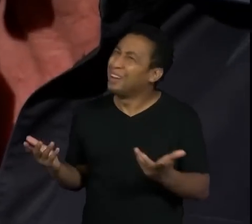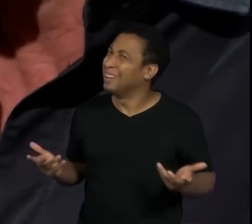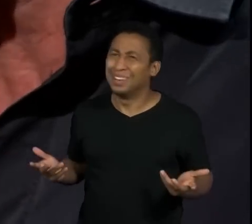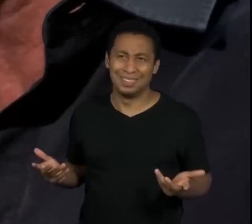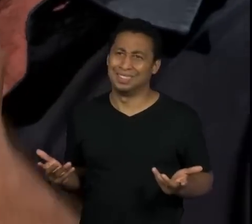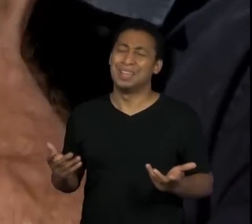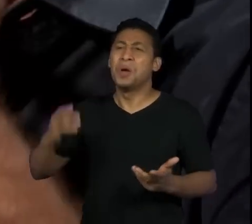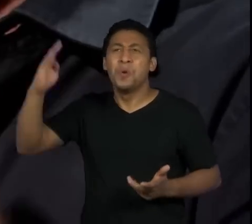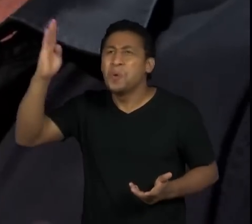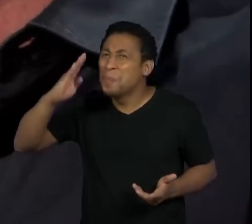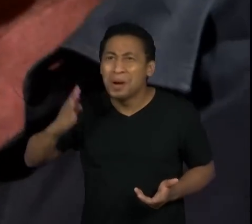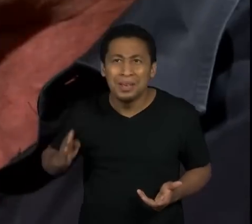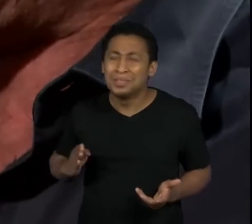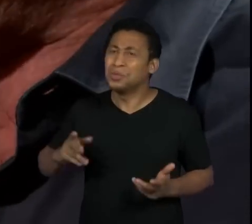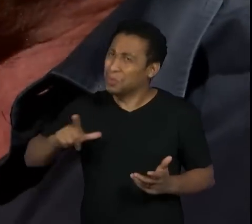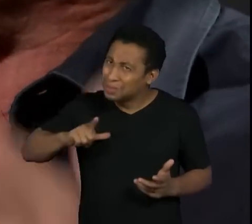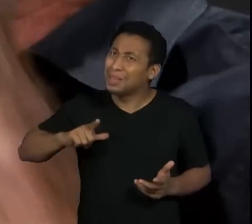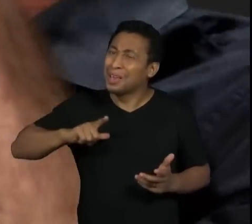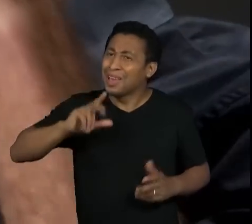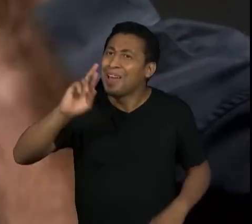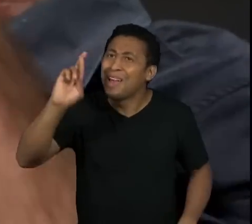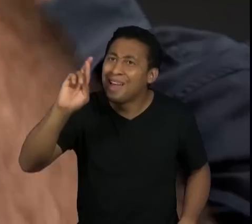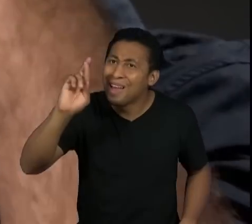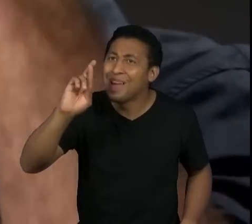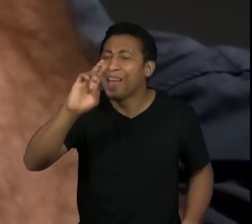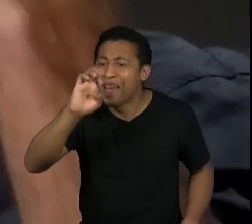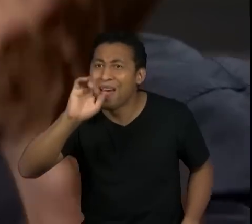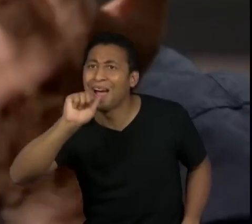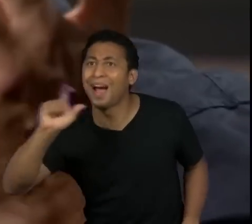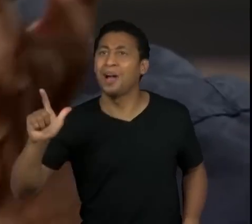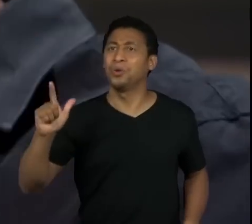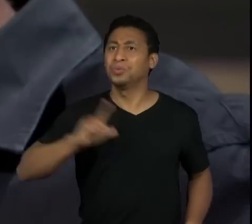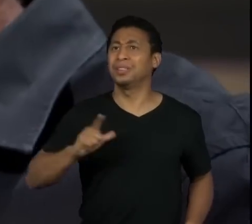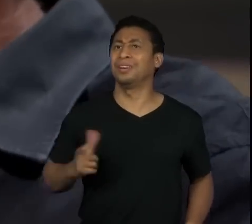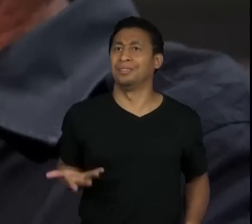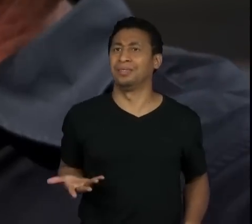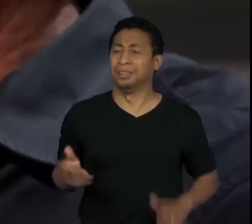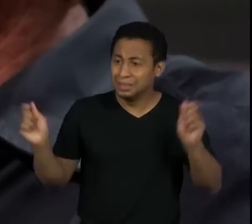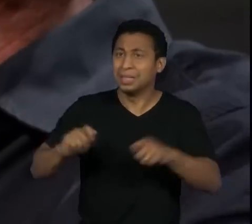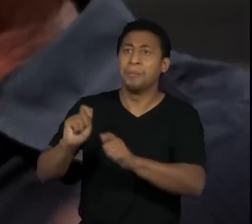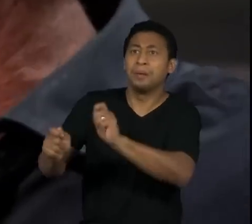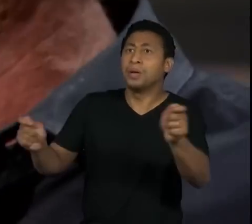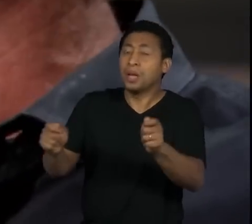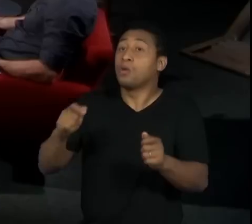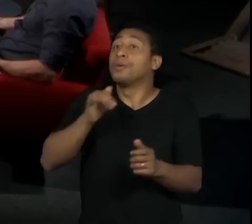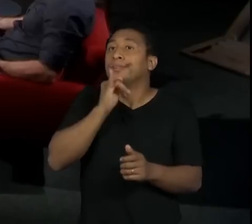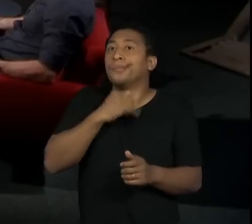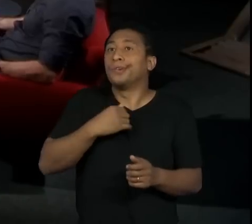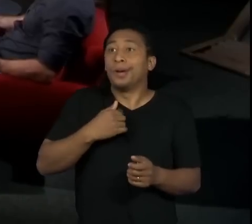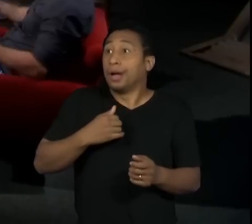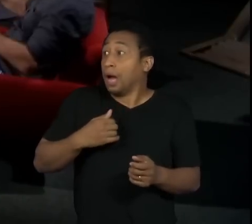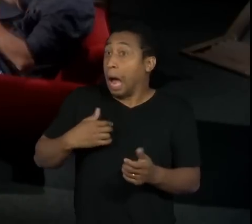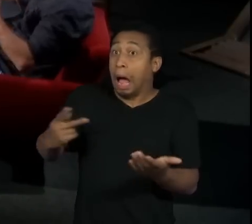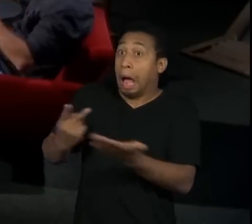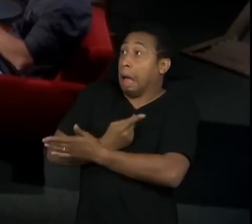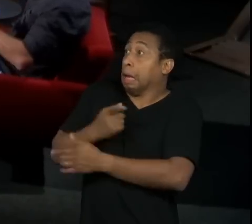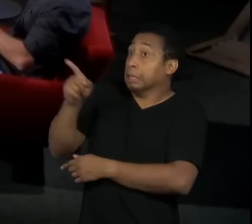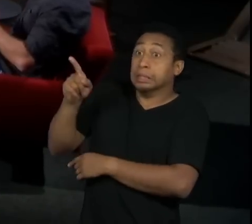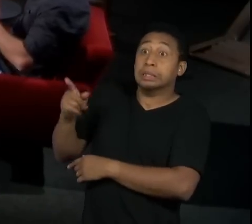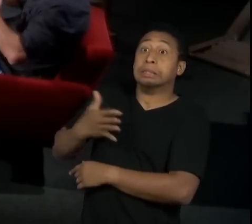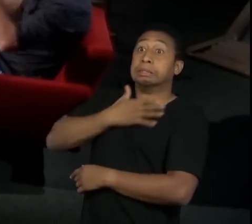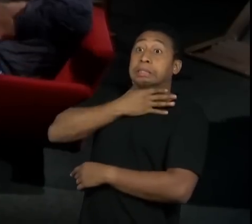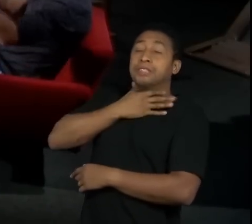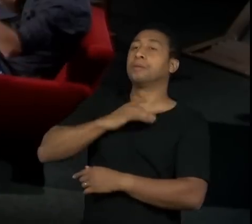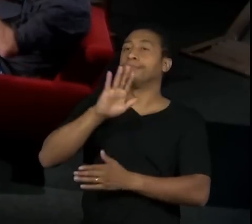sua própria moeda, não tem risco dele não pagar. No limite do limite do limite, ele chega aqui, imprime dinheiro e paga o que ele deve. Claro, isso tem